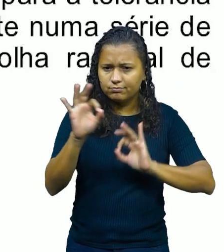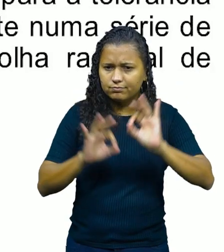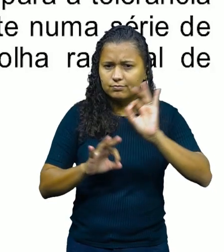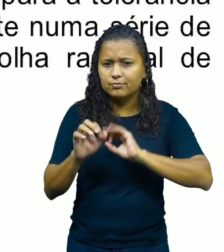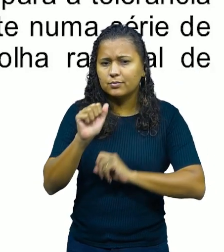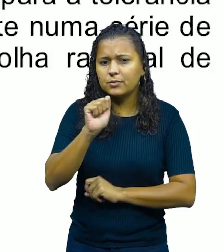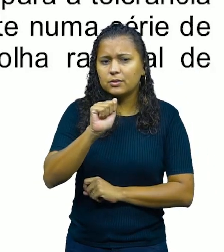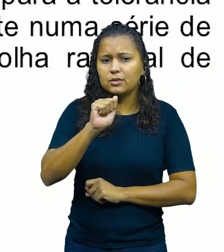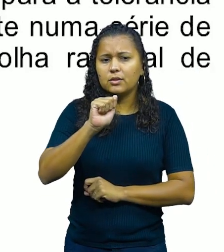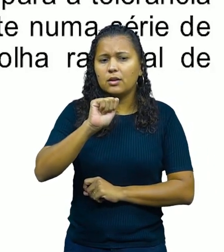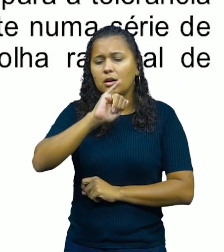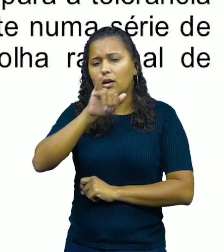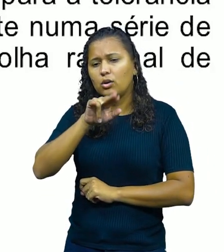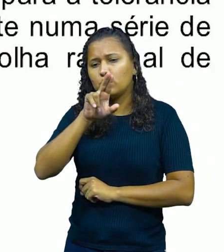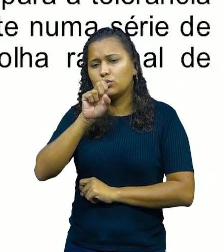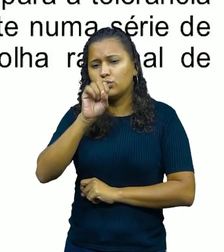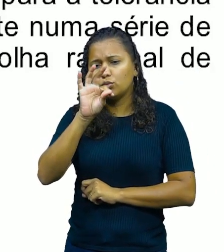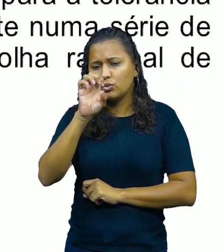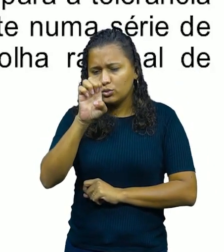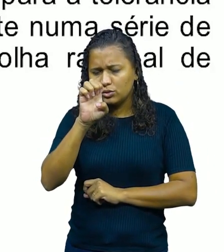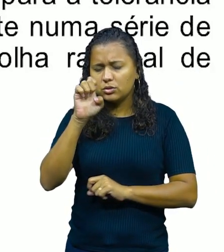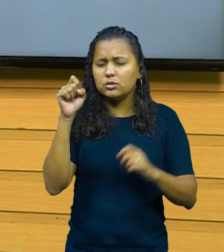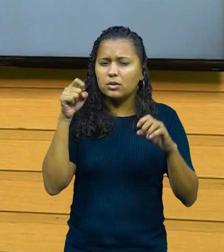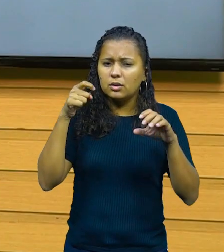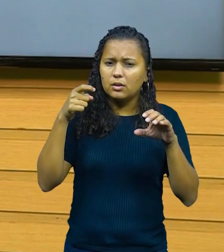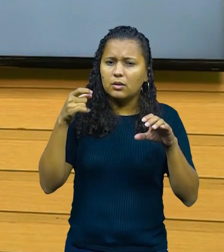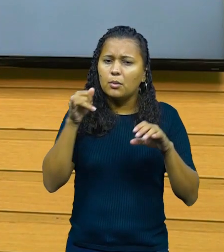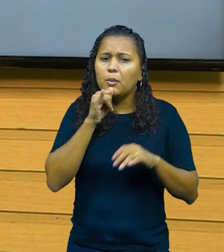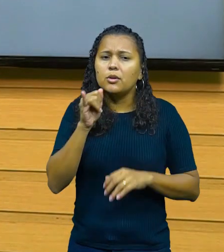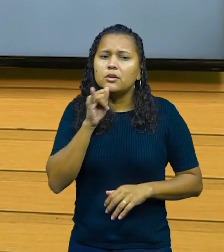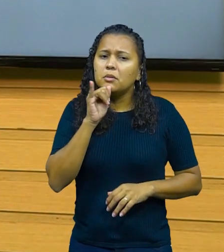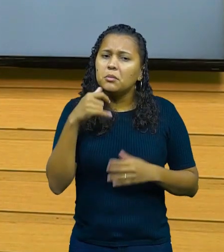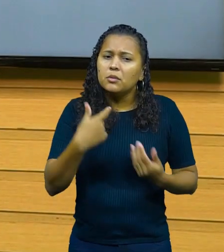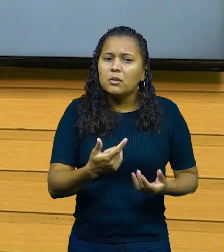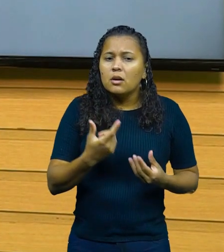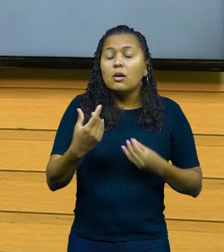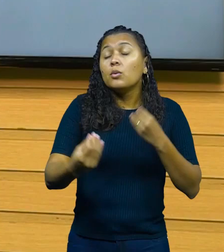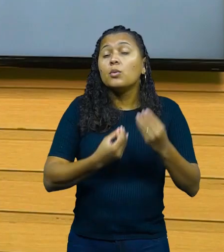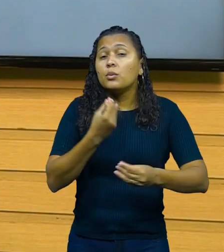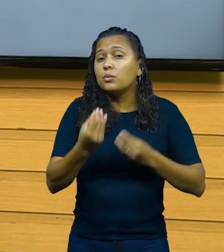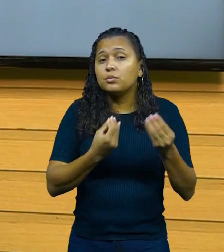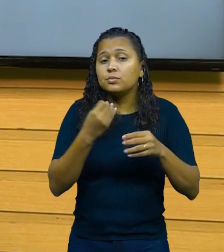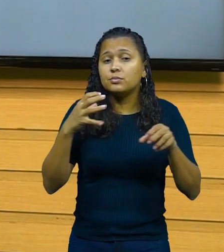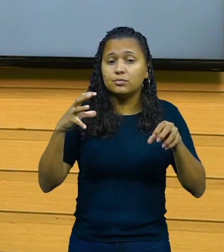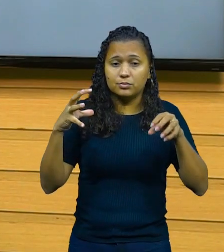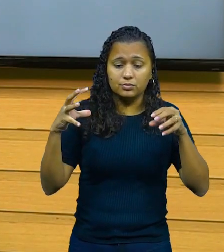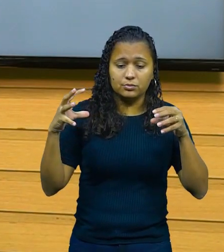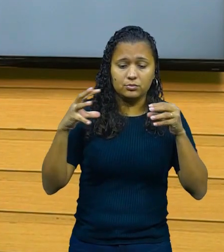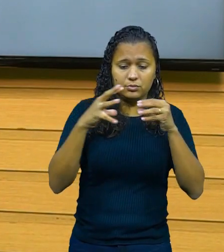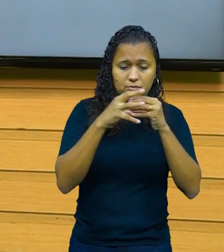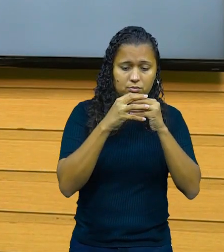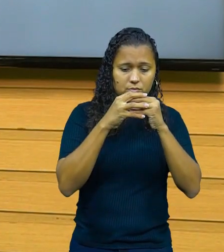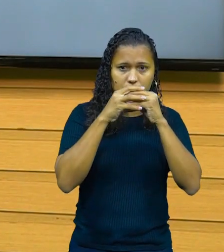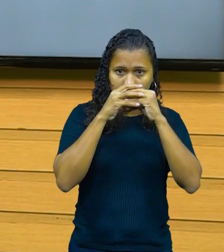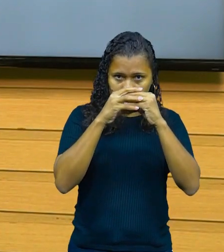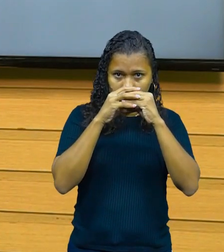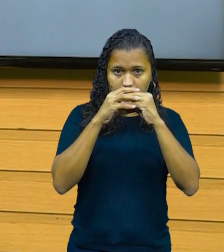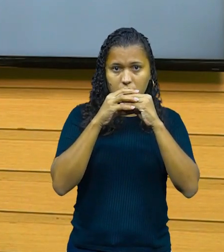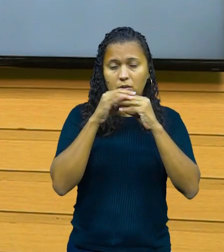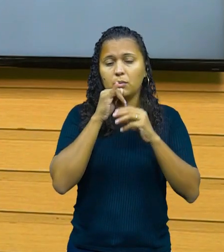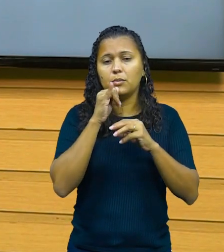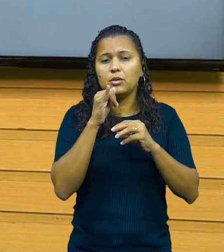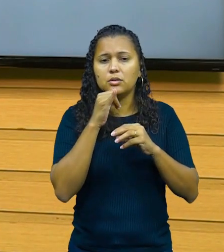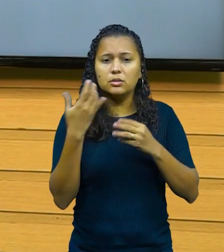fala sobre essa furação, a gente está falando realmente ali do ponto onde essas peças vão ser conectadas. Como,